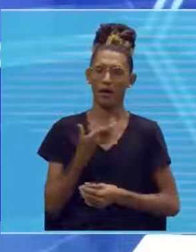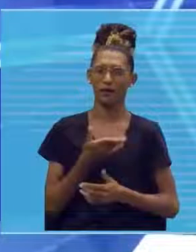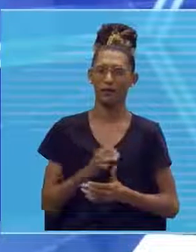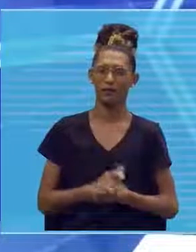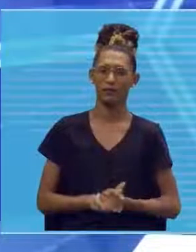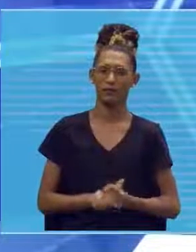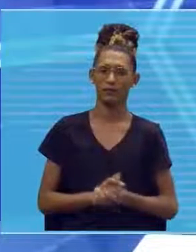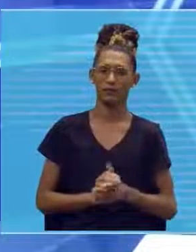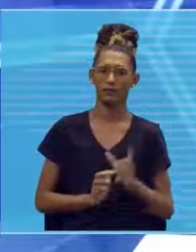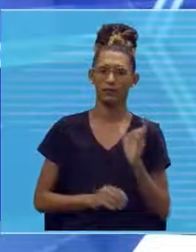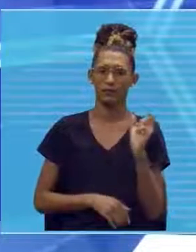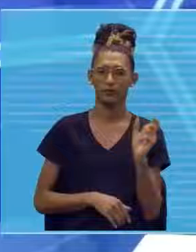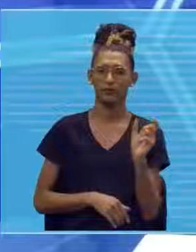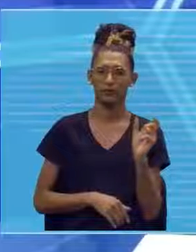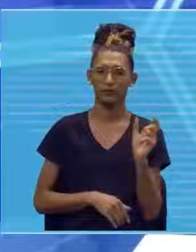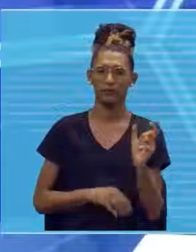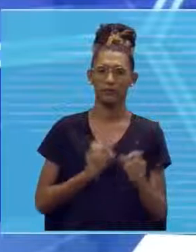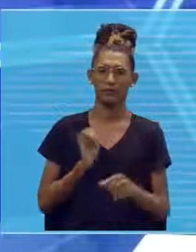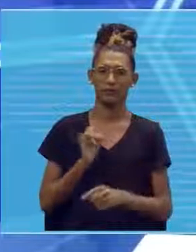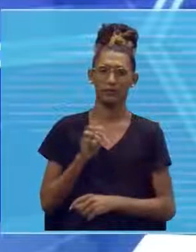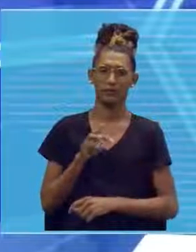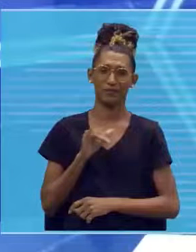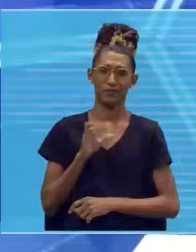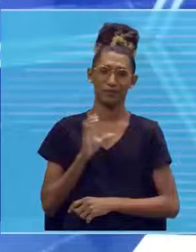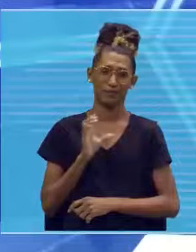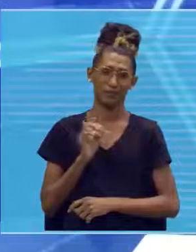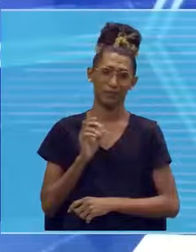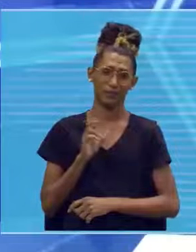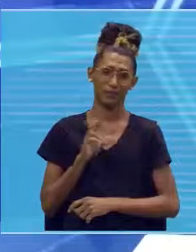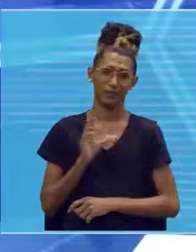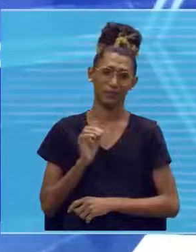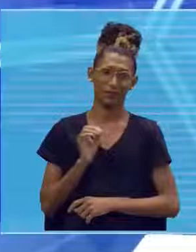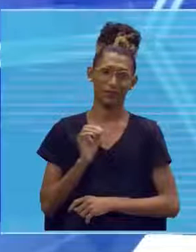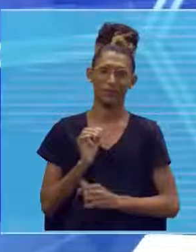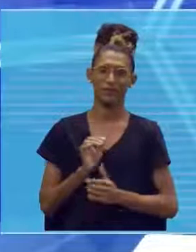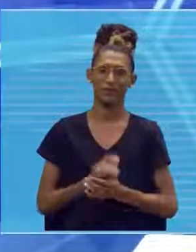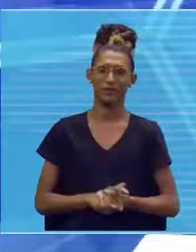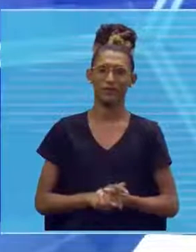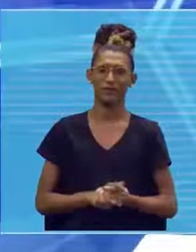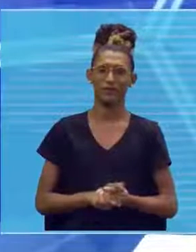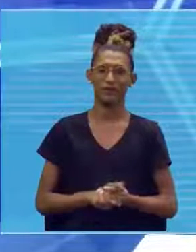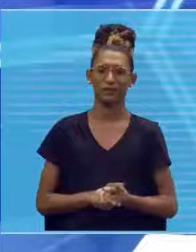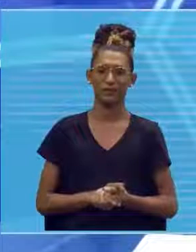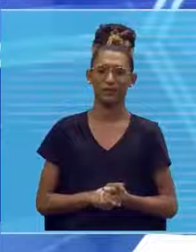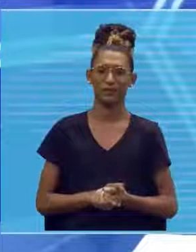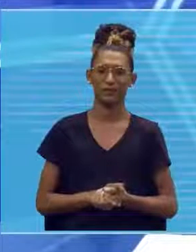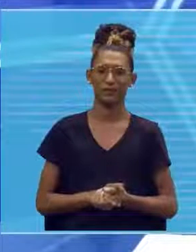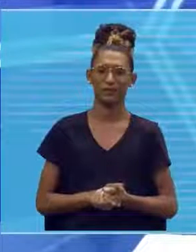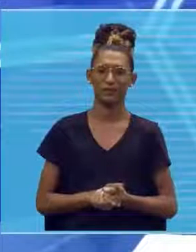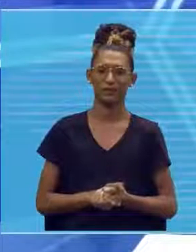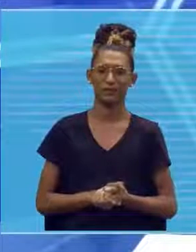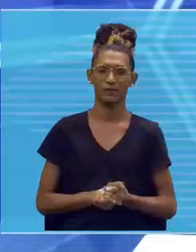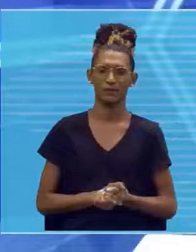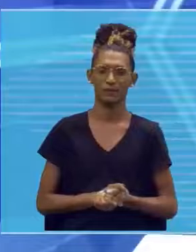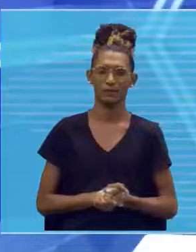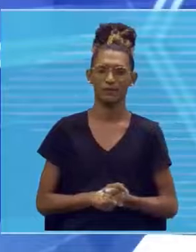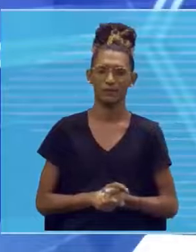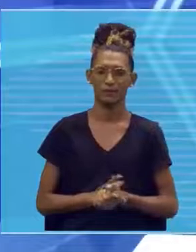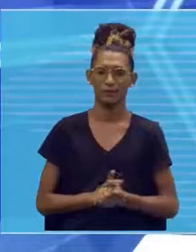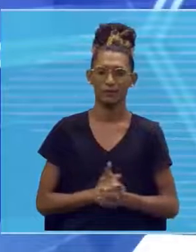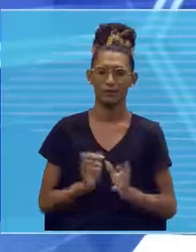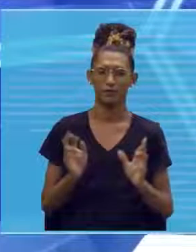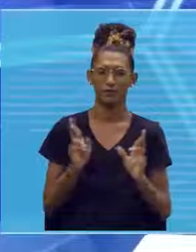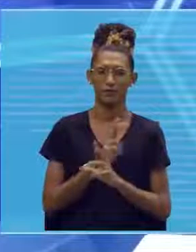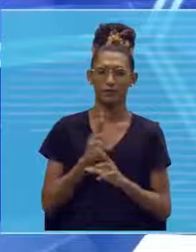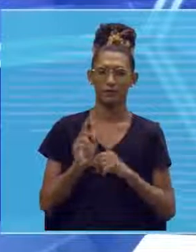já as palavras himiko rodiro massie e himiko roubar Who are mas se referem-se